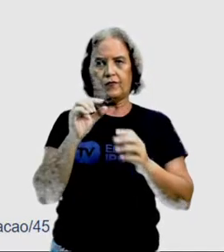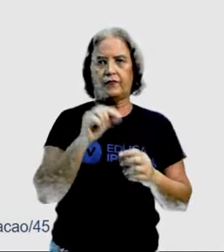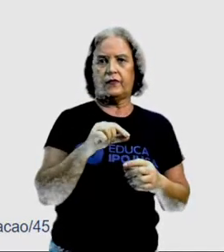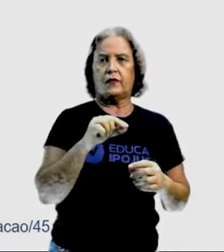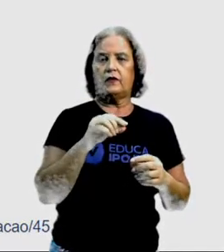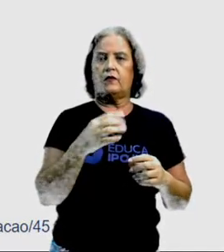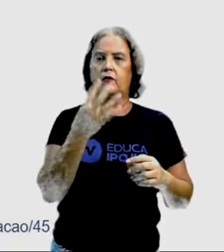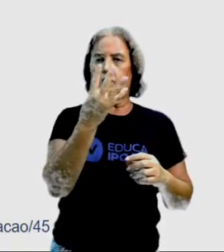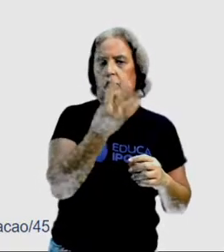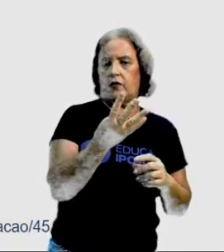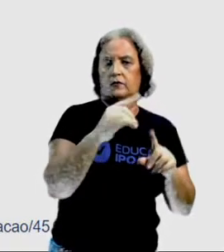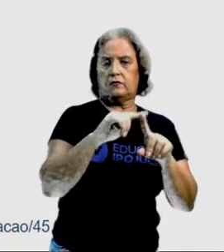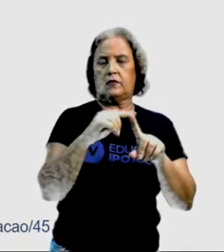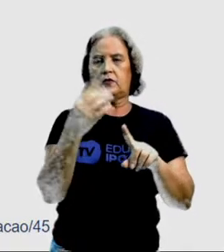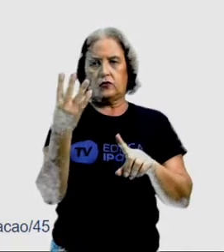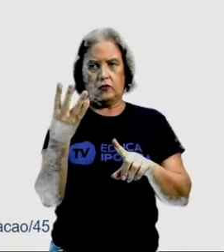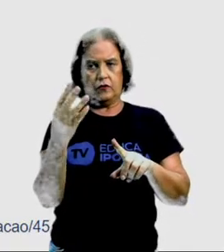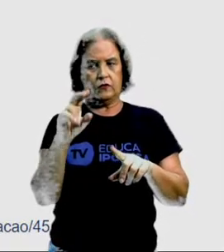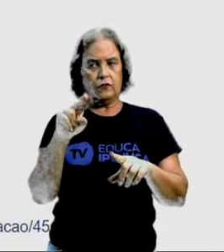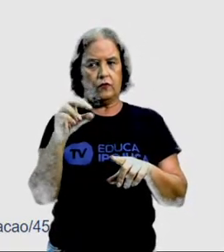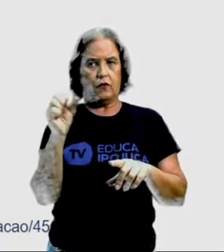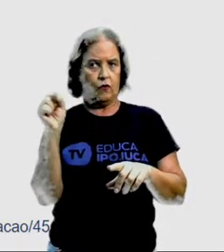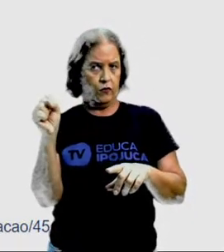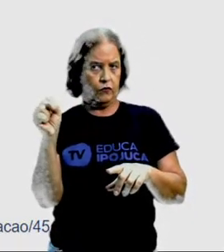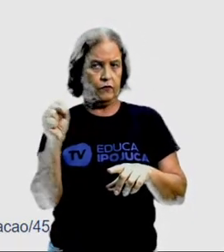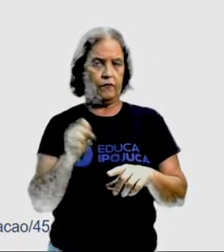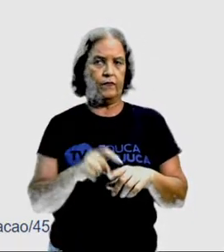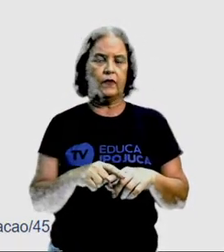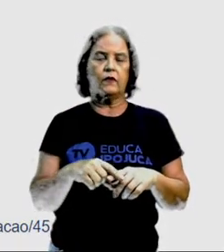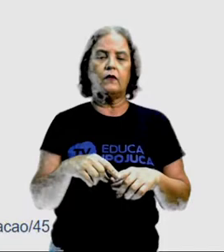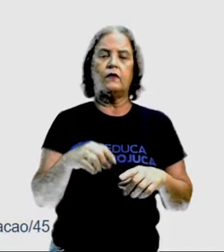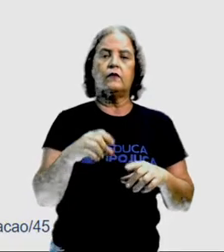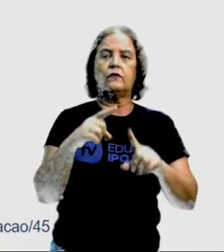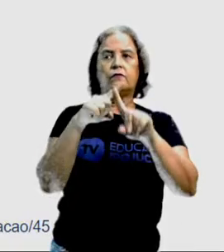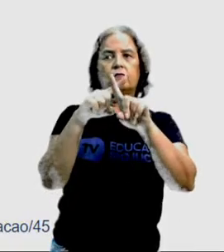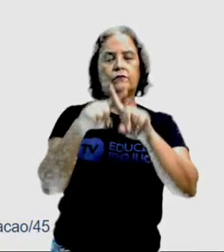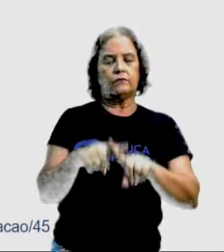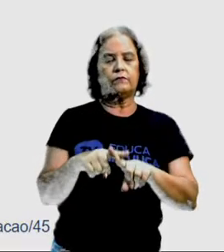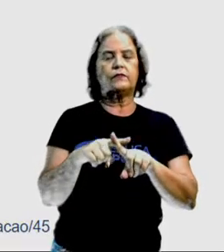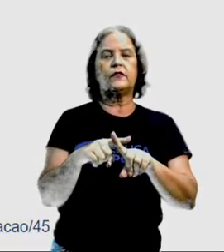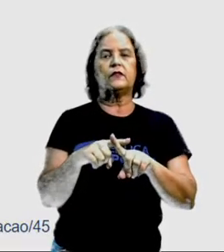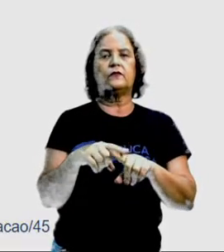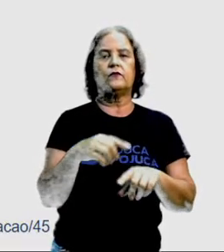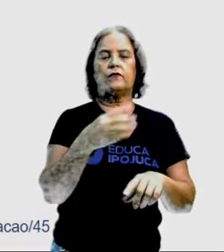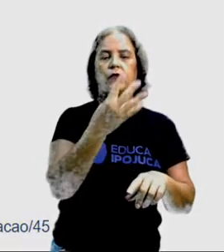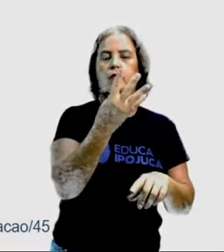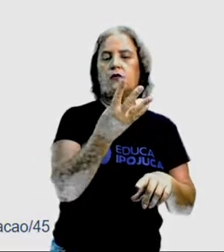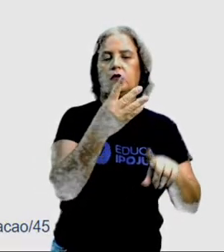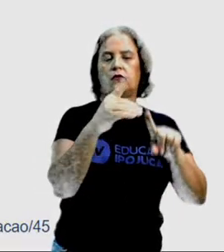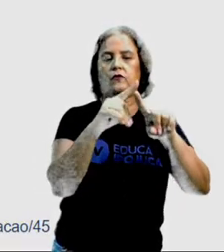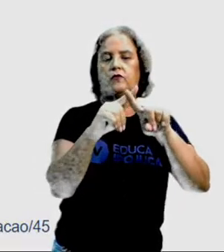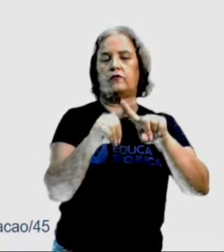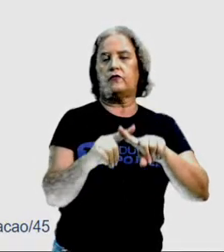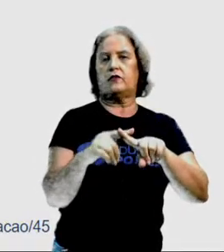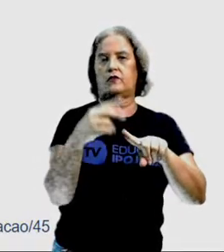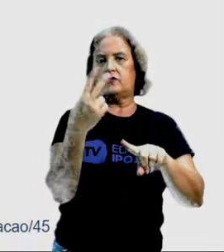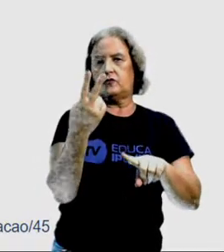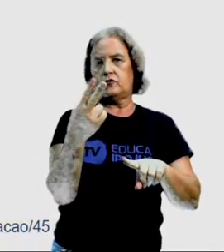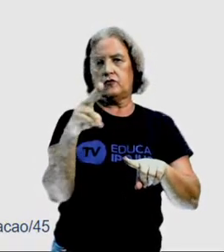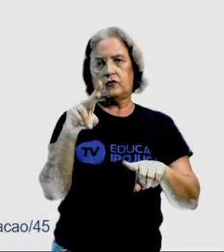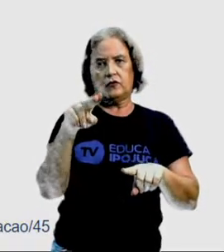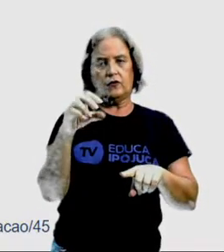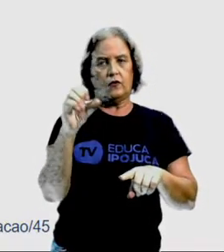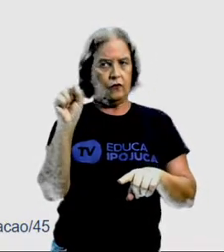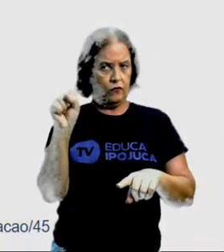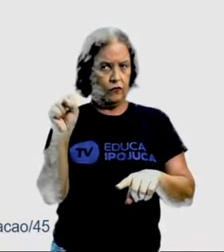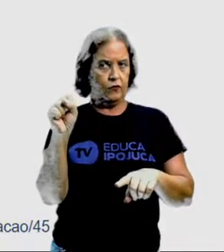eu vou somar 4 mais 4, que é igual a 8. Na multiplicação, como eu faria? 4 vezes 2, que seria igual a 8,